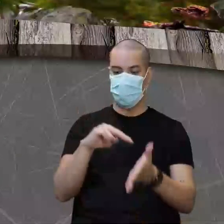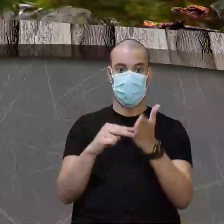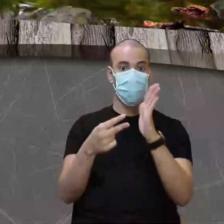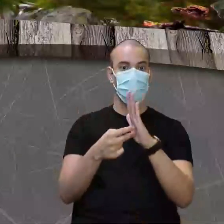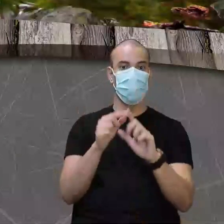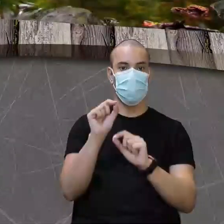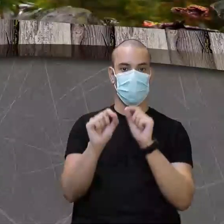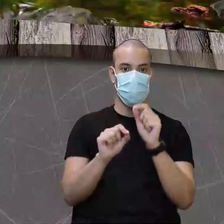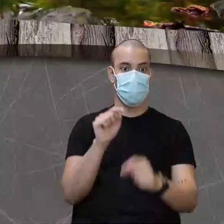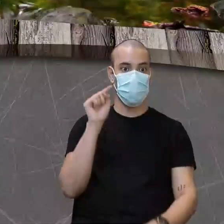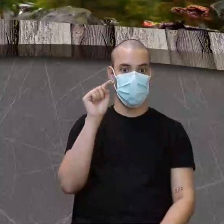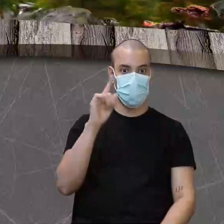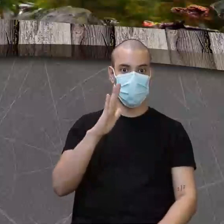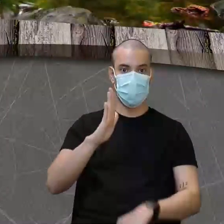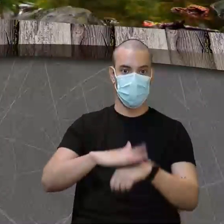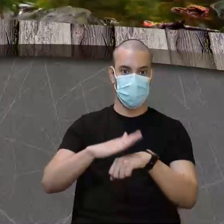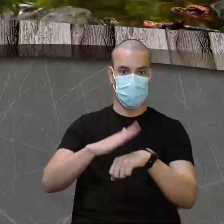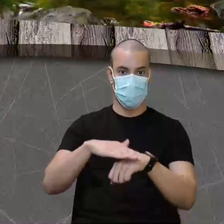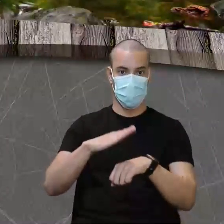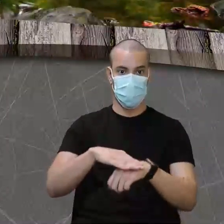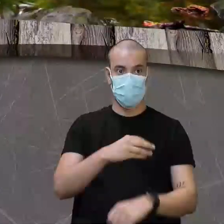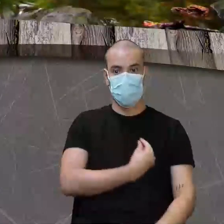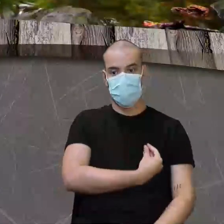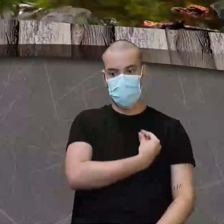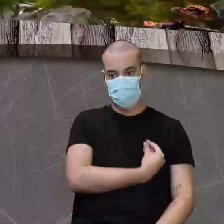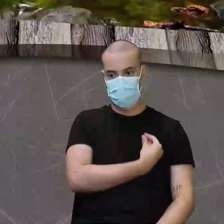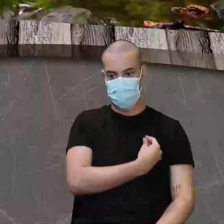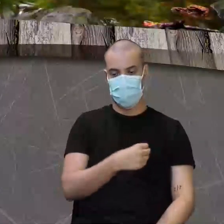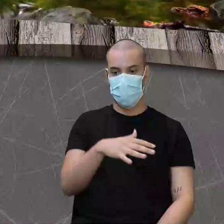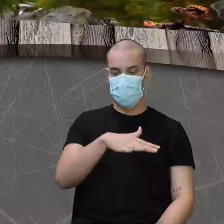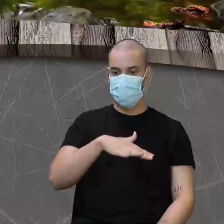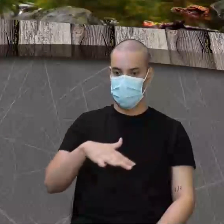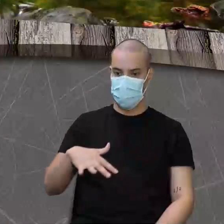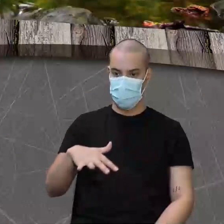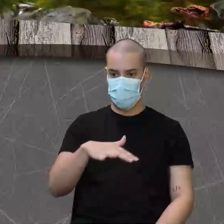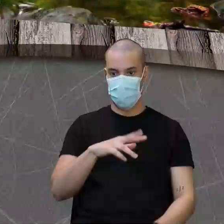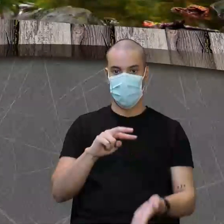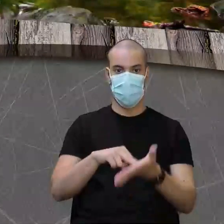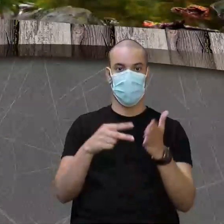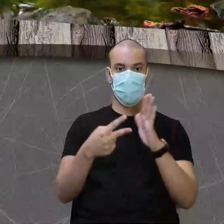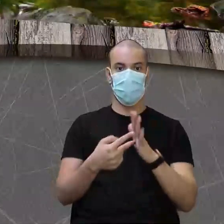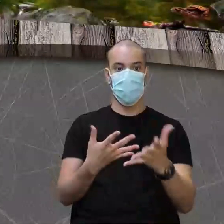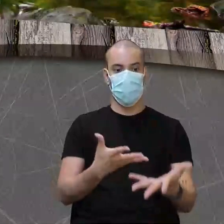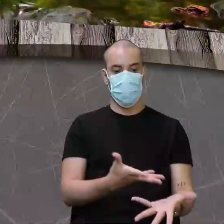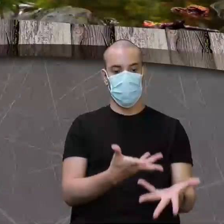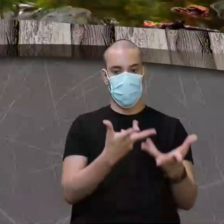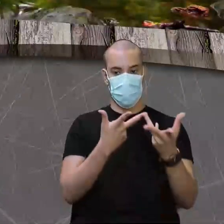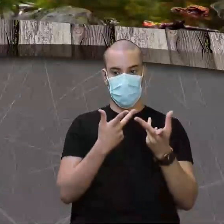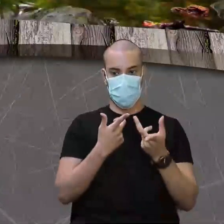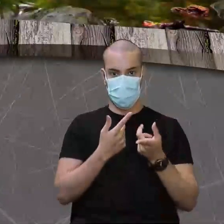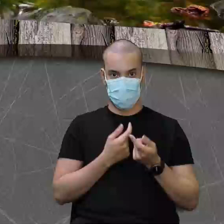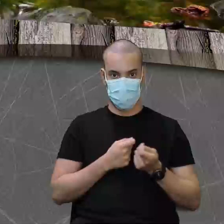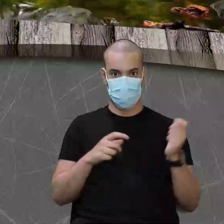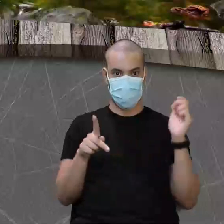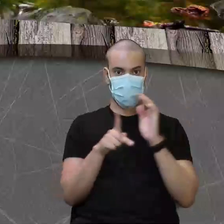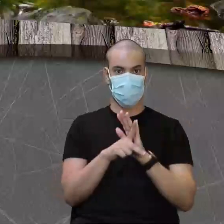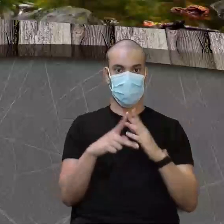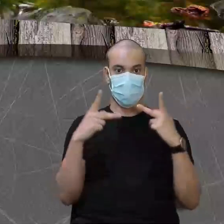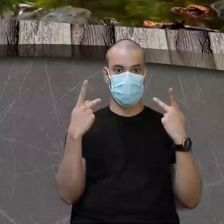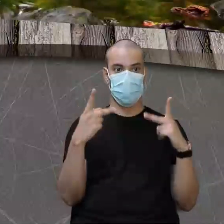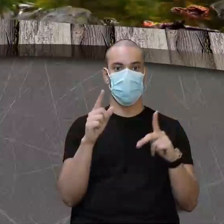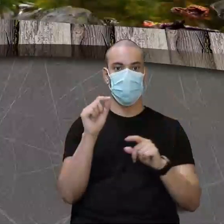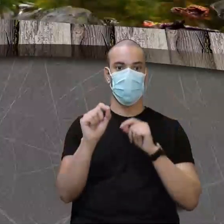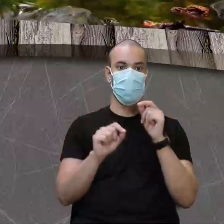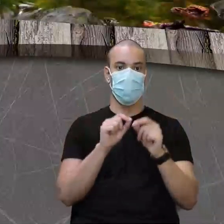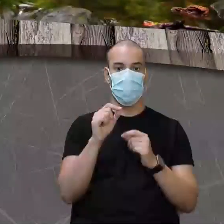bioacumulação? É quando o organismo, o ser vivo que está no ambiente, ele recebe desse ambiente